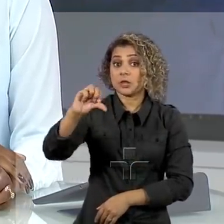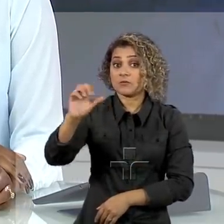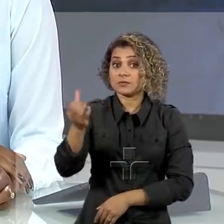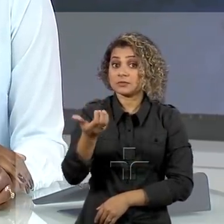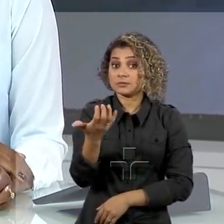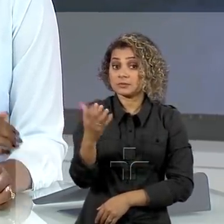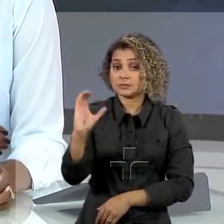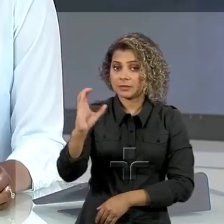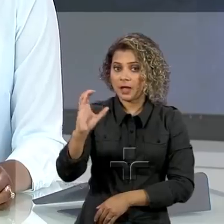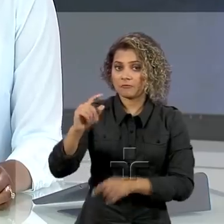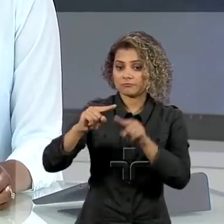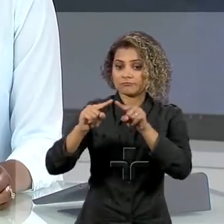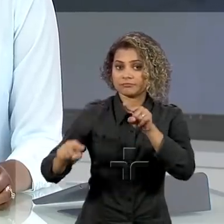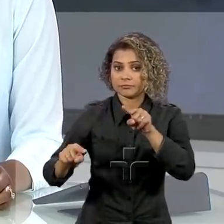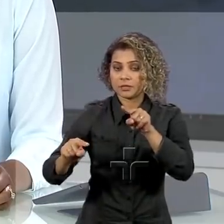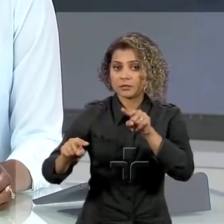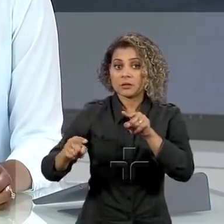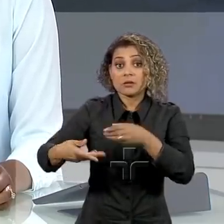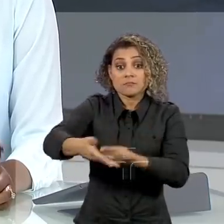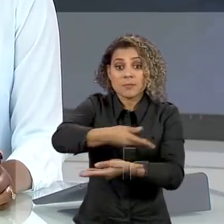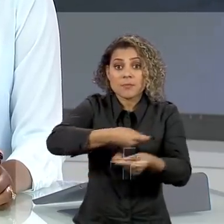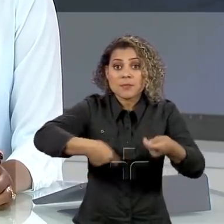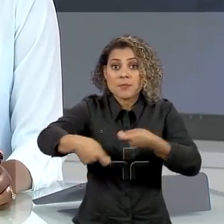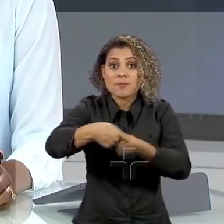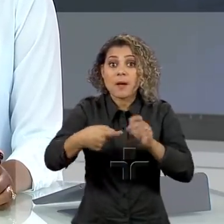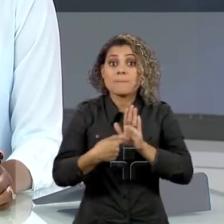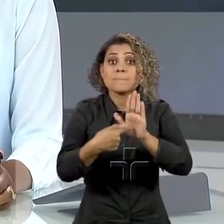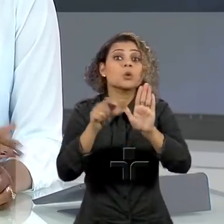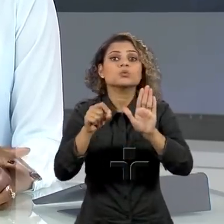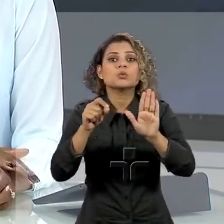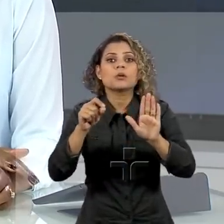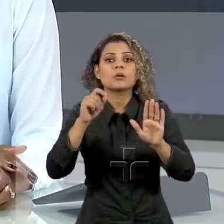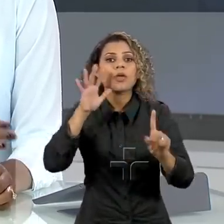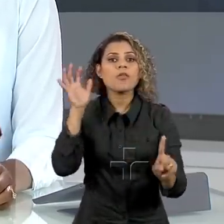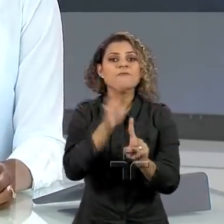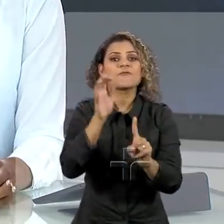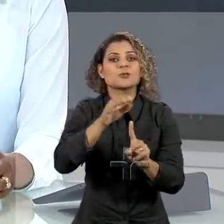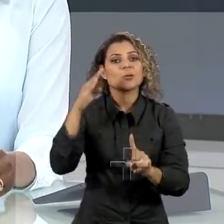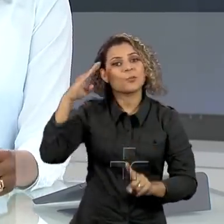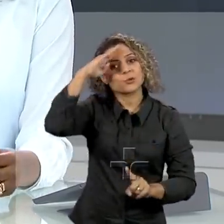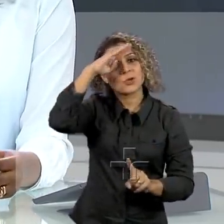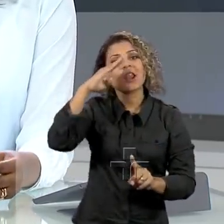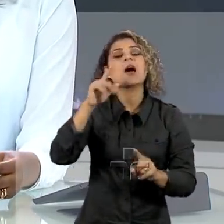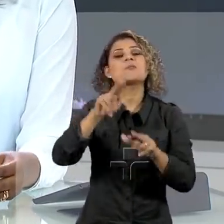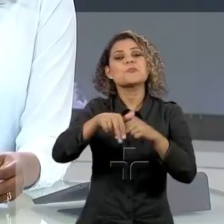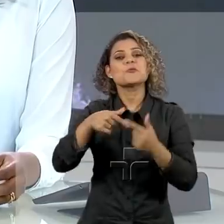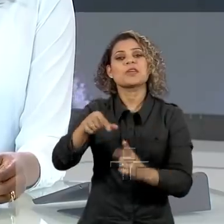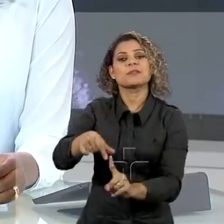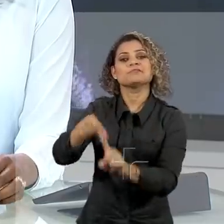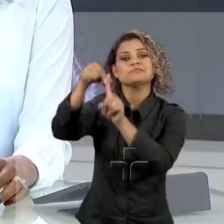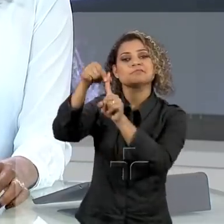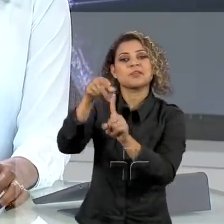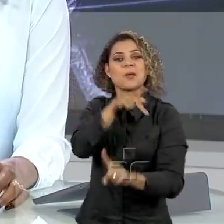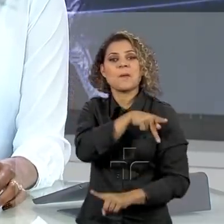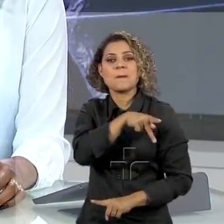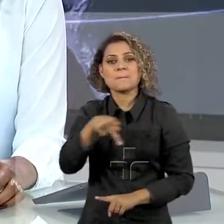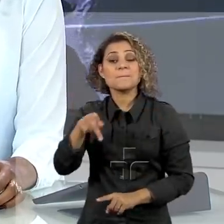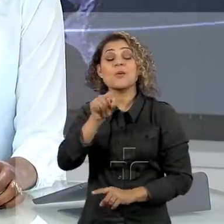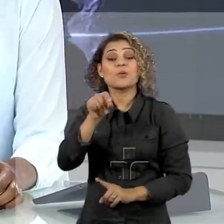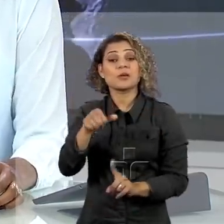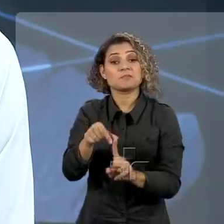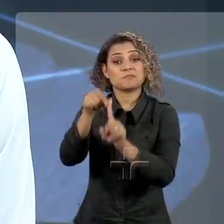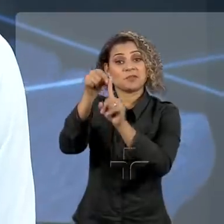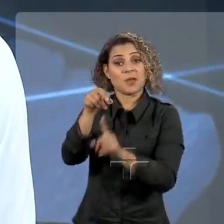3,69. O mercado acompanha os movimentos do presidente eleito, Jair Bolsonaro, que anunciou o nome do juiz Sérgio Moro para o Ministério da